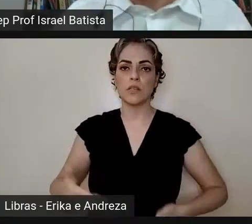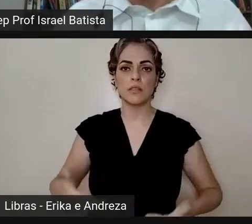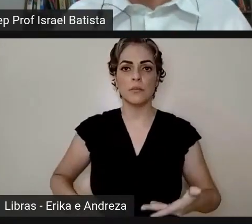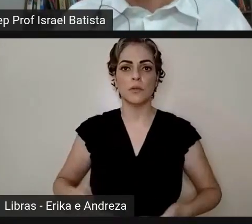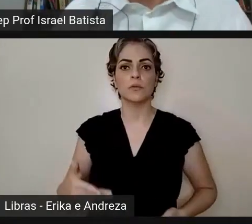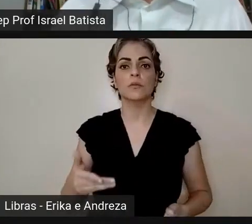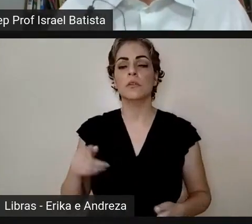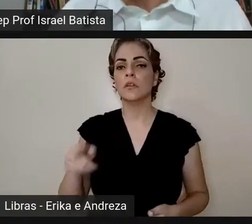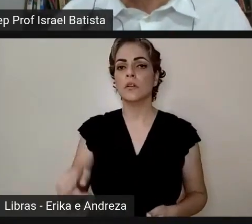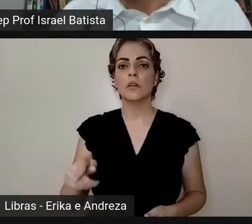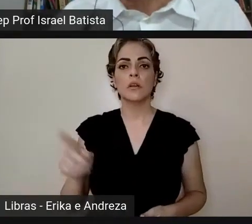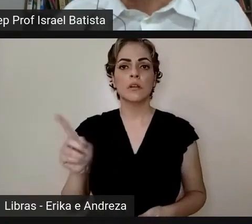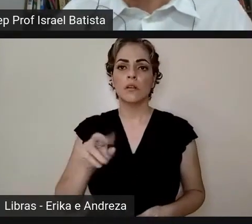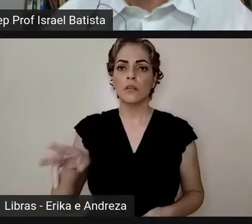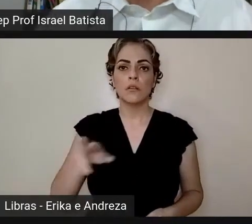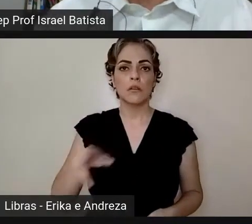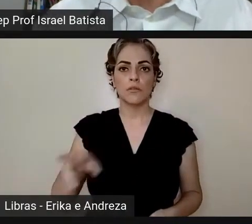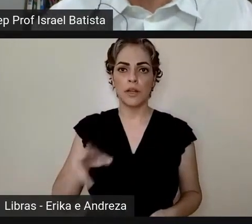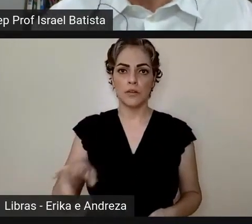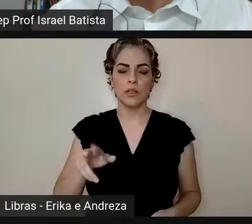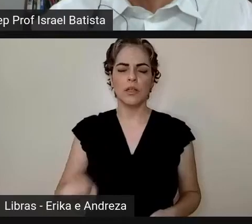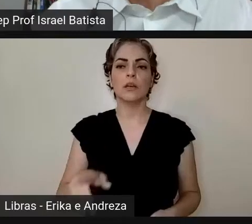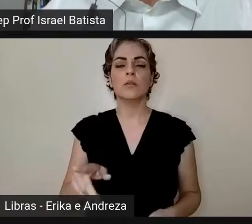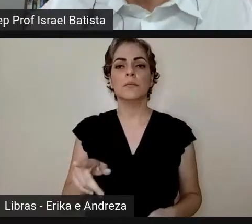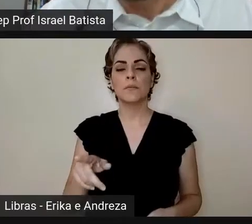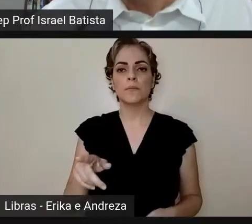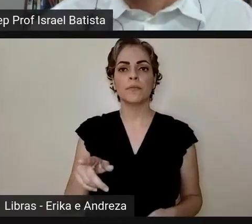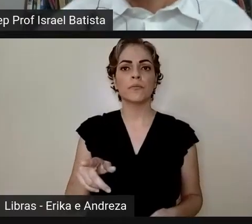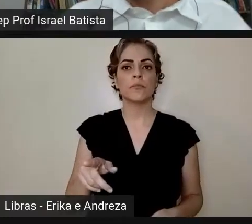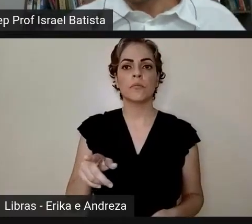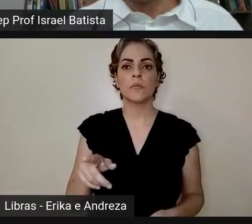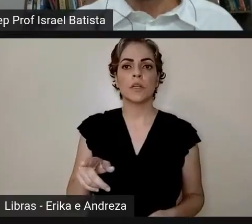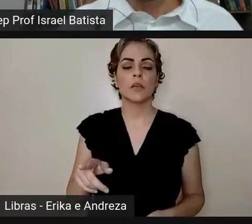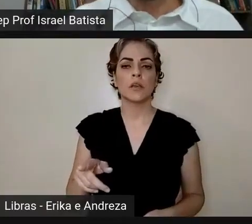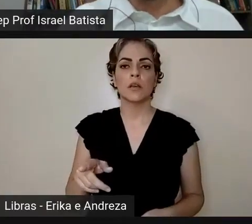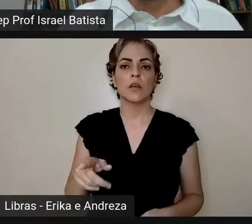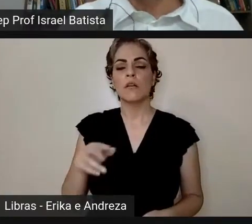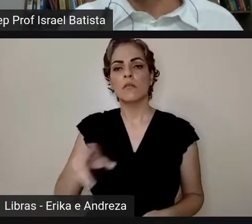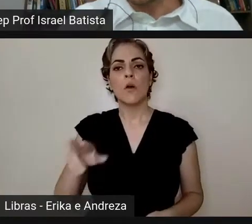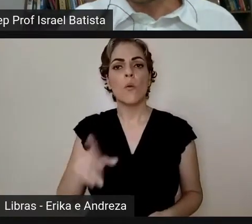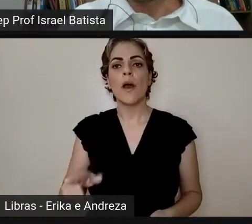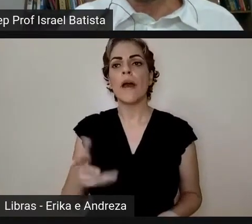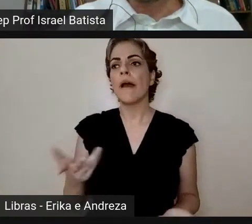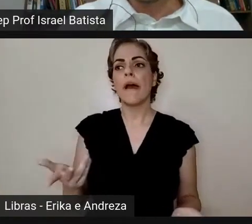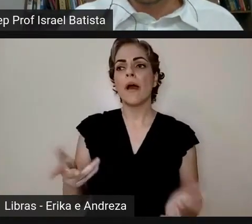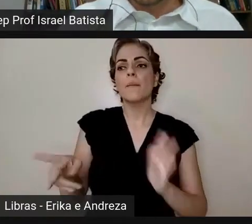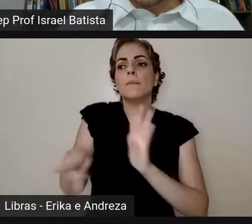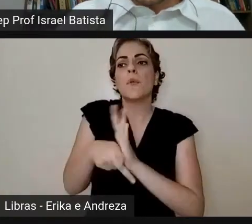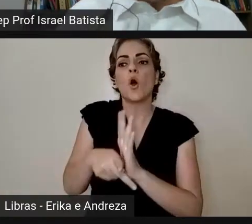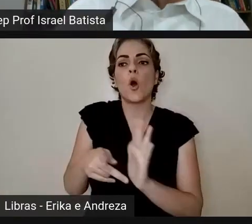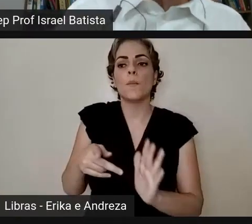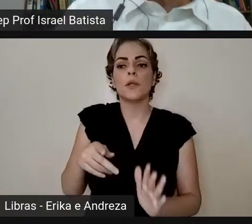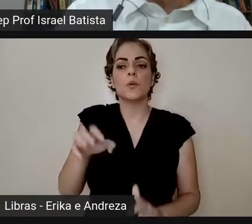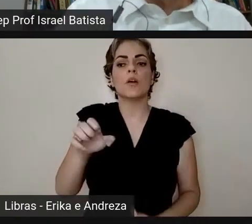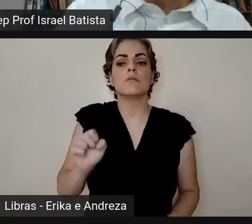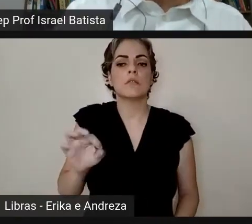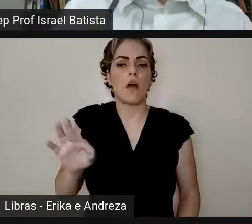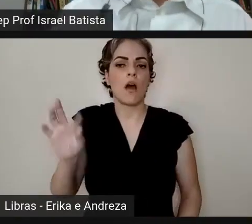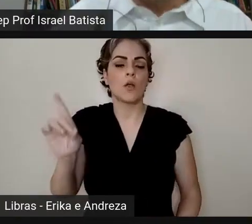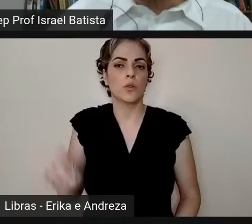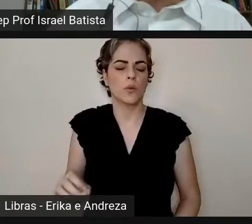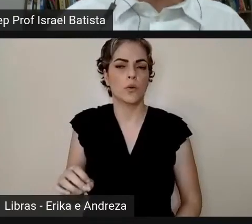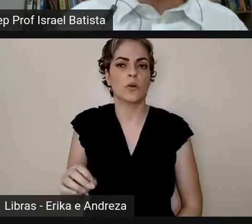de serem carreira preferencial para serem escolhidas como carreiras típicas de Estado. Esses